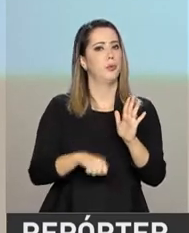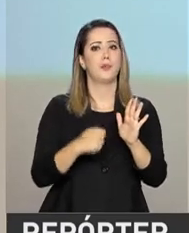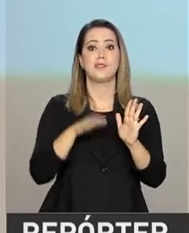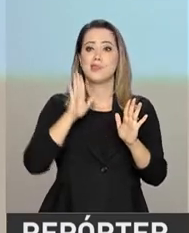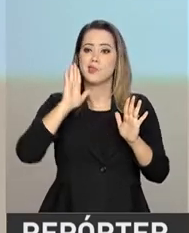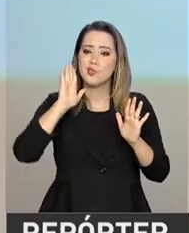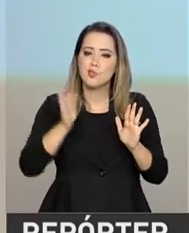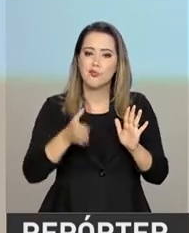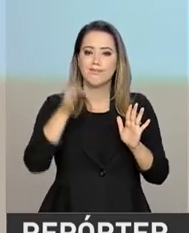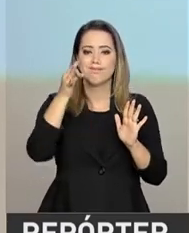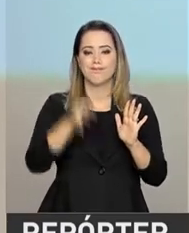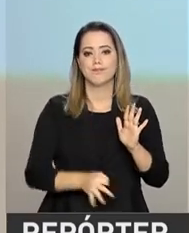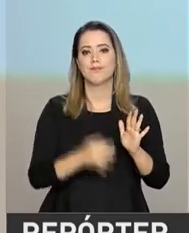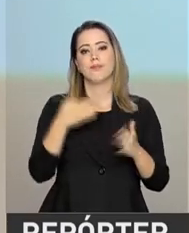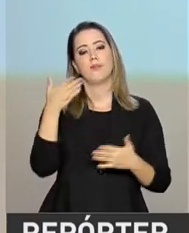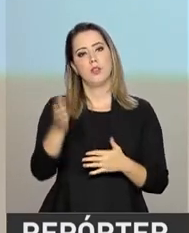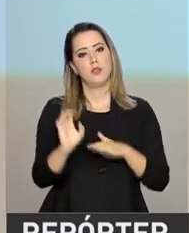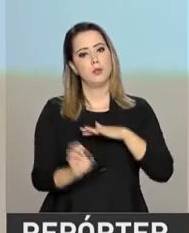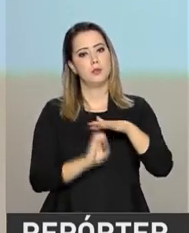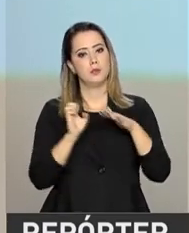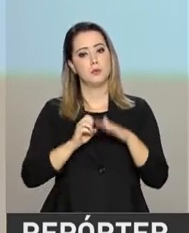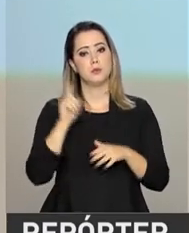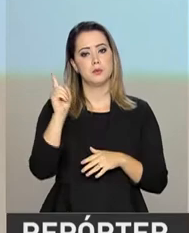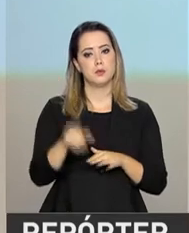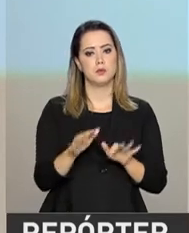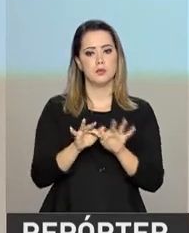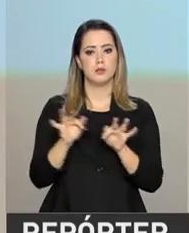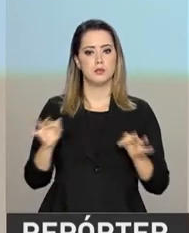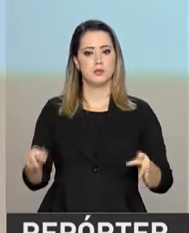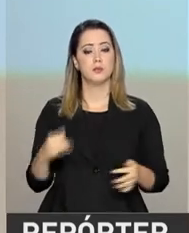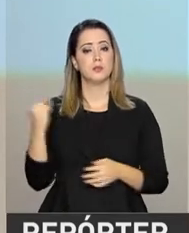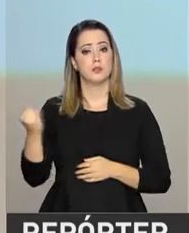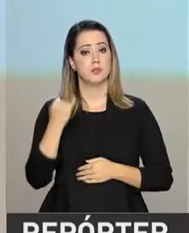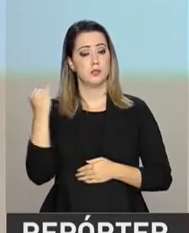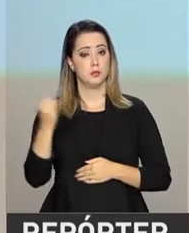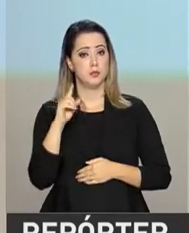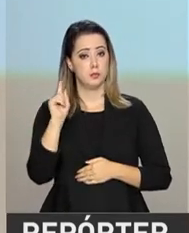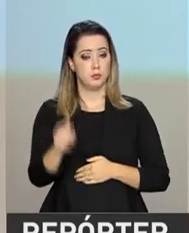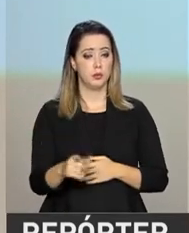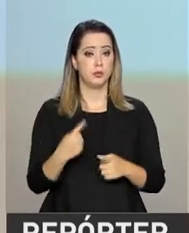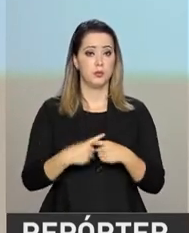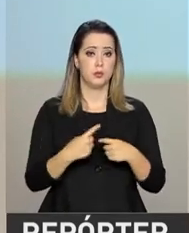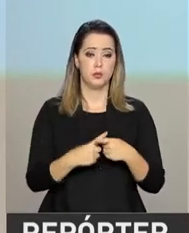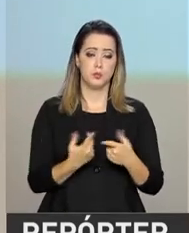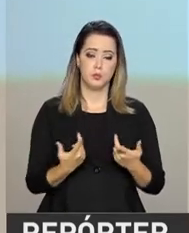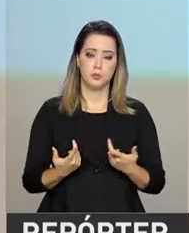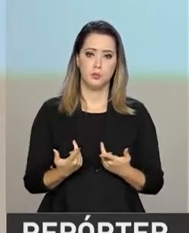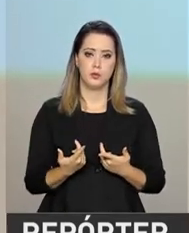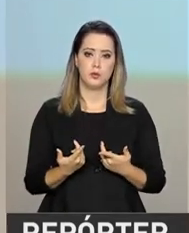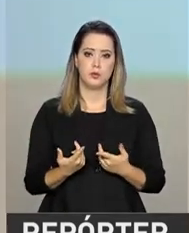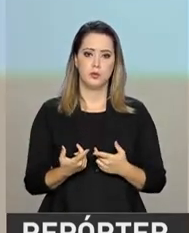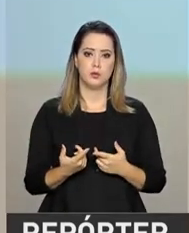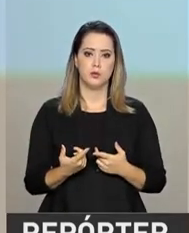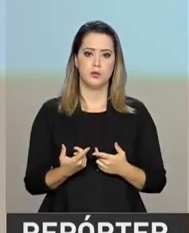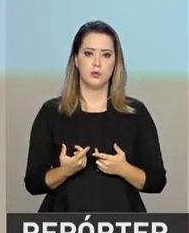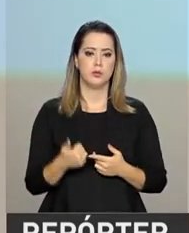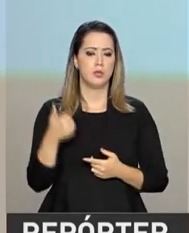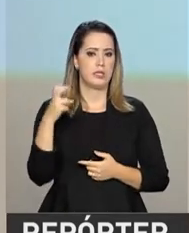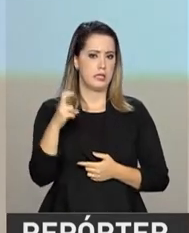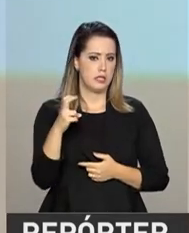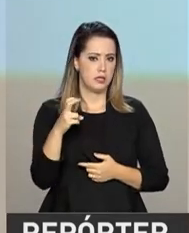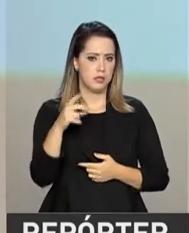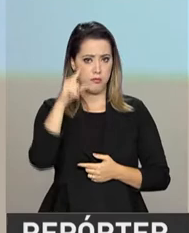validado prova a empresa com certeza uma simplificação muito grande ela deixa de conde de se estar obrigado a 15